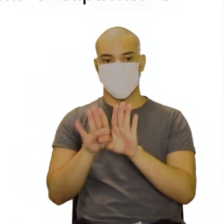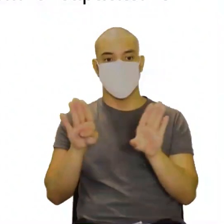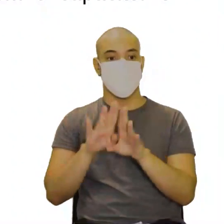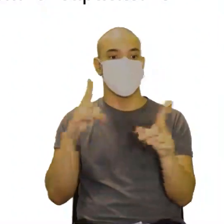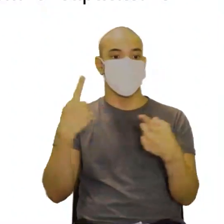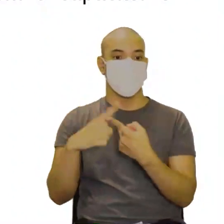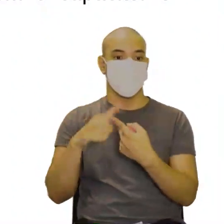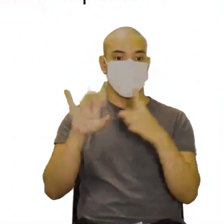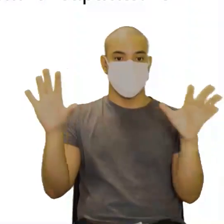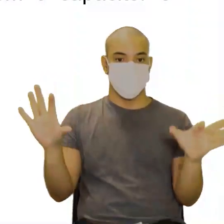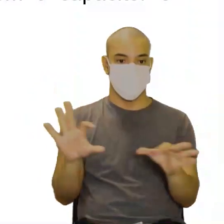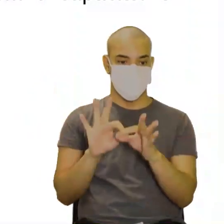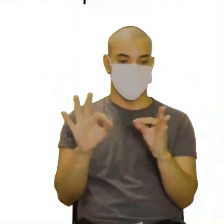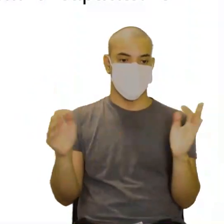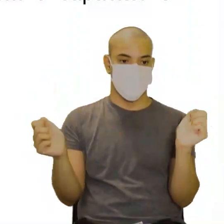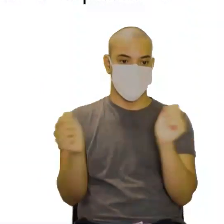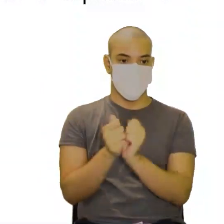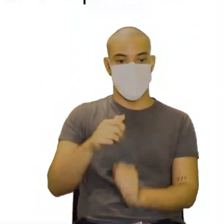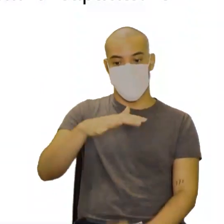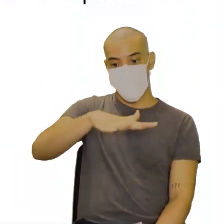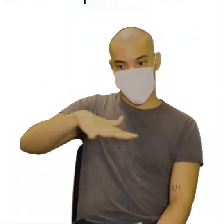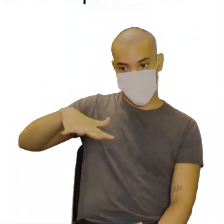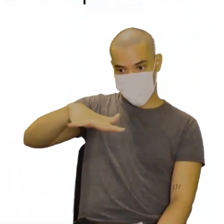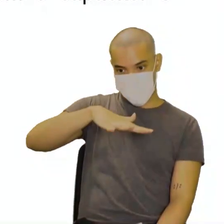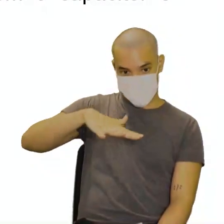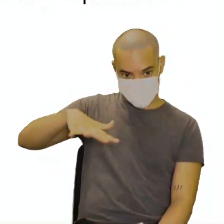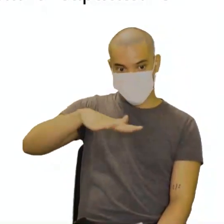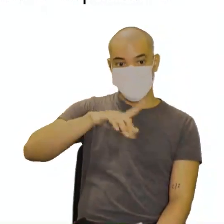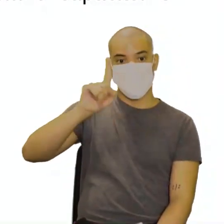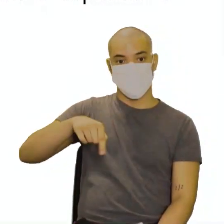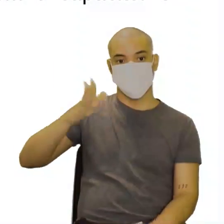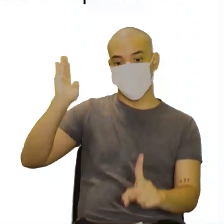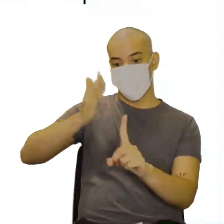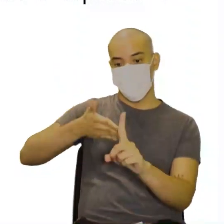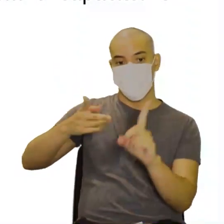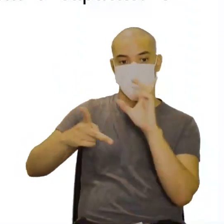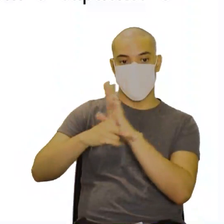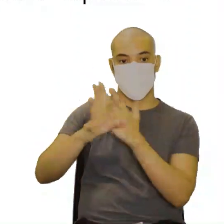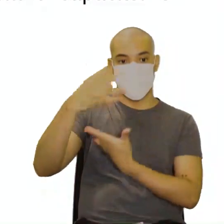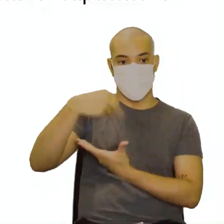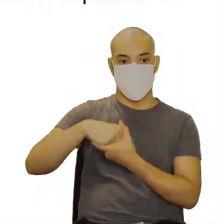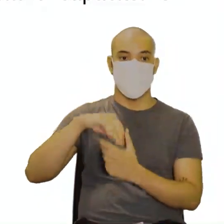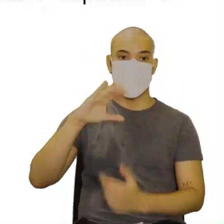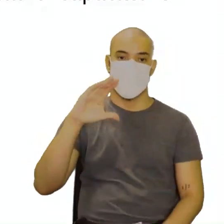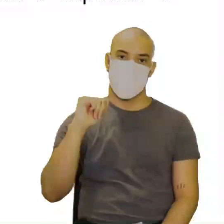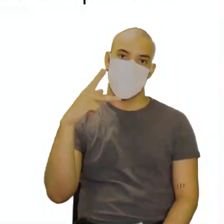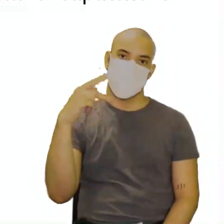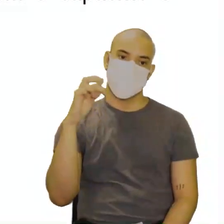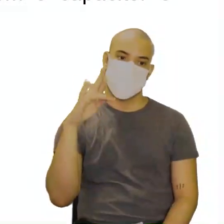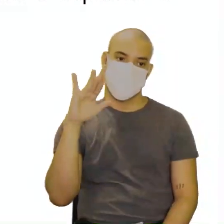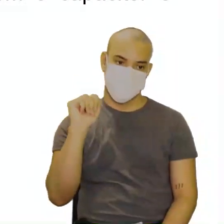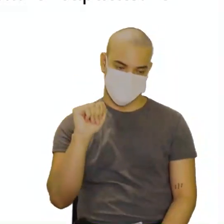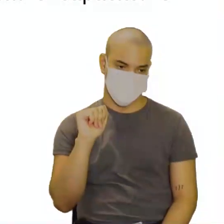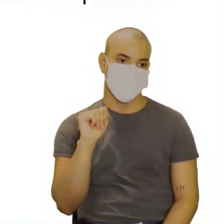ó. A área está aqui. É diretamente proporcional à capacitância. Quanto maior a